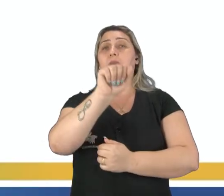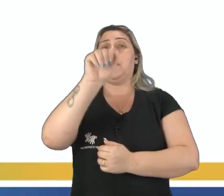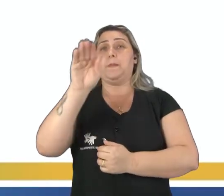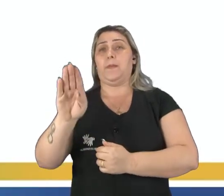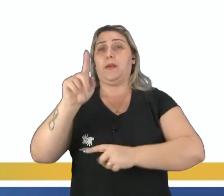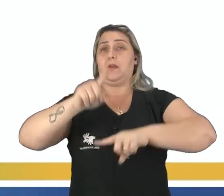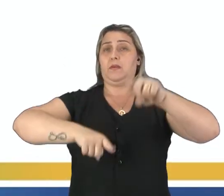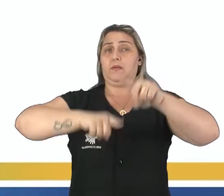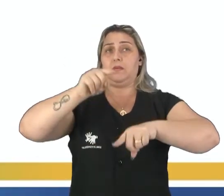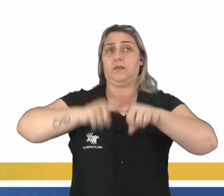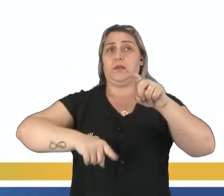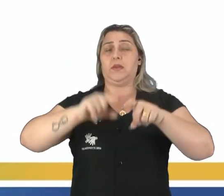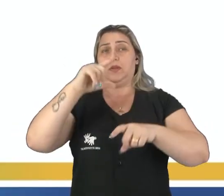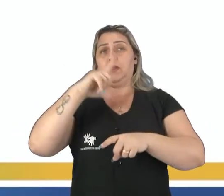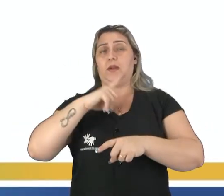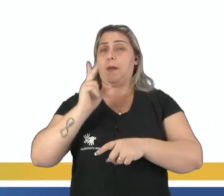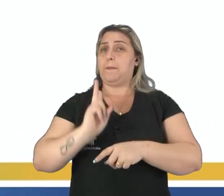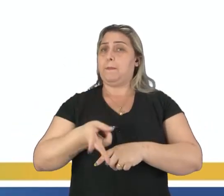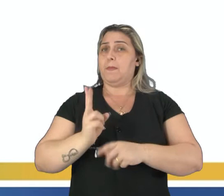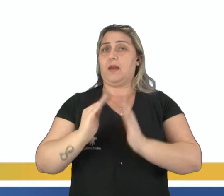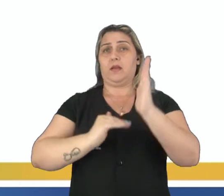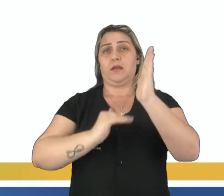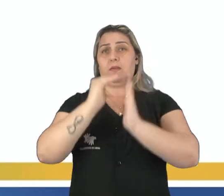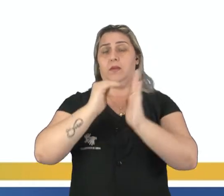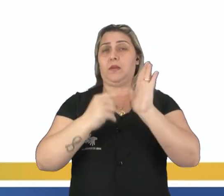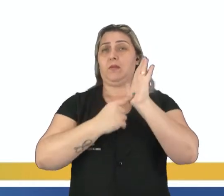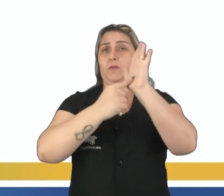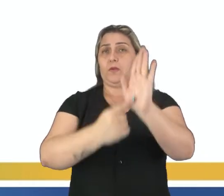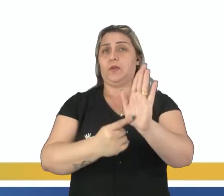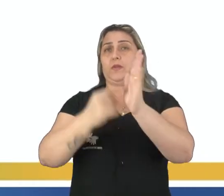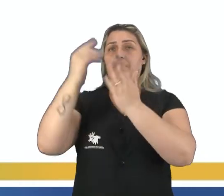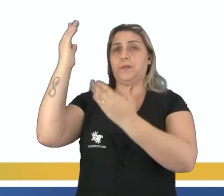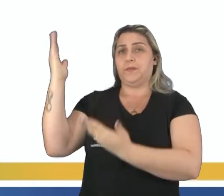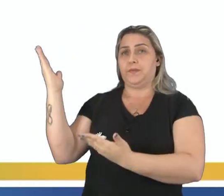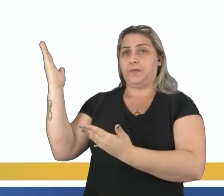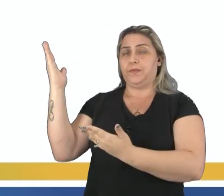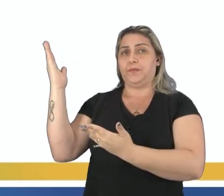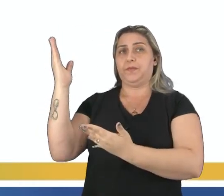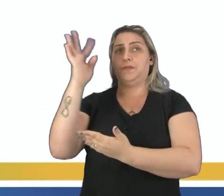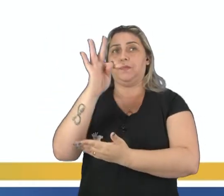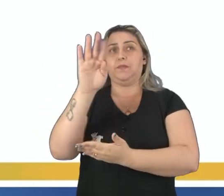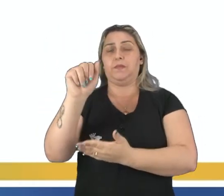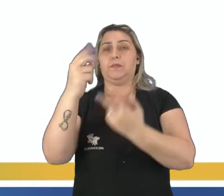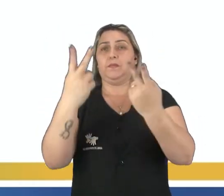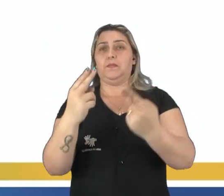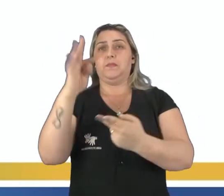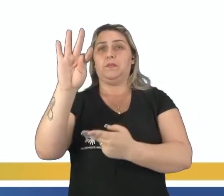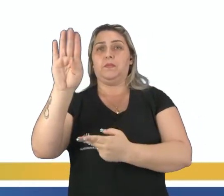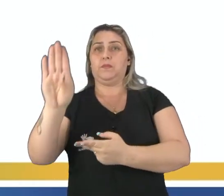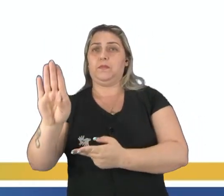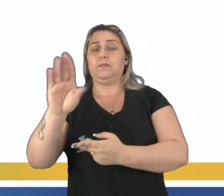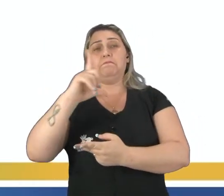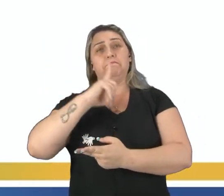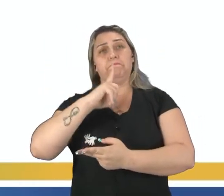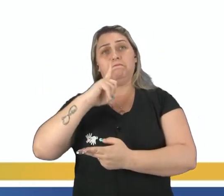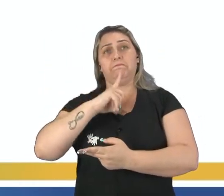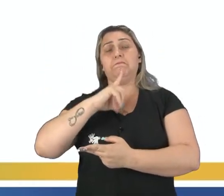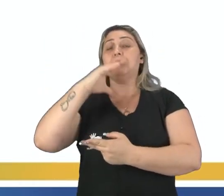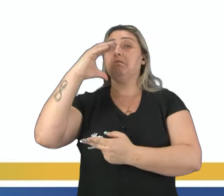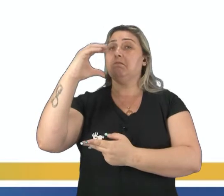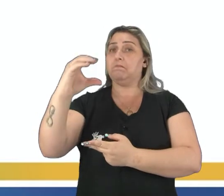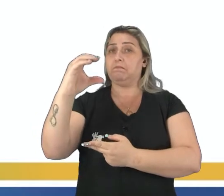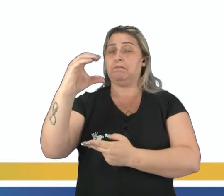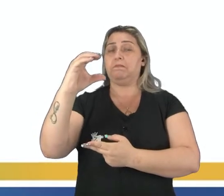e B, eles estejam à mesma temperatura, como mostra na figura ali, ó. TA é igual a TB. E aí, a gente ainda tem um corpo